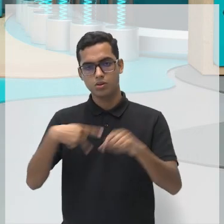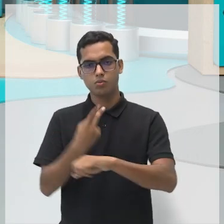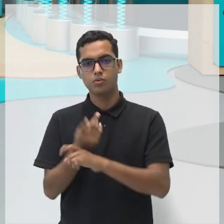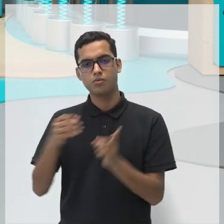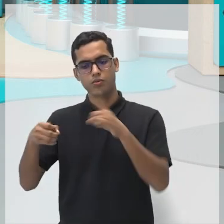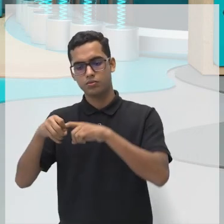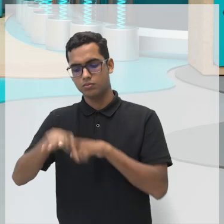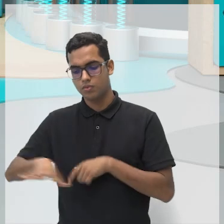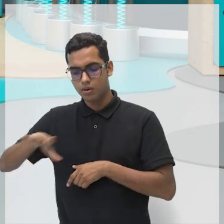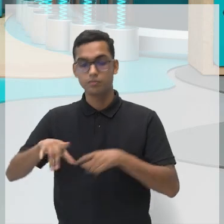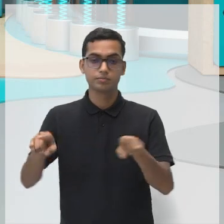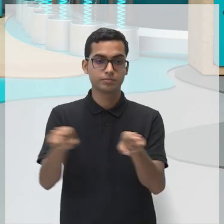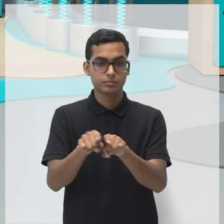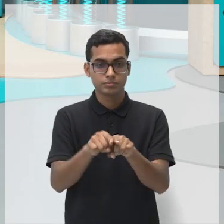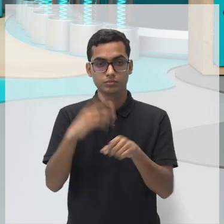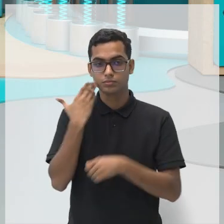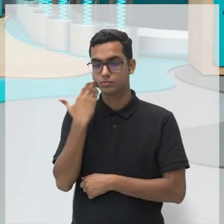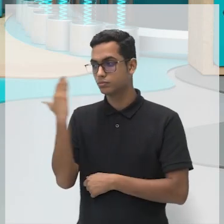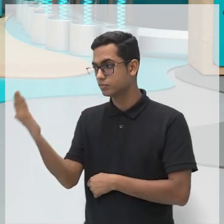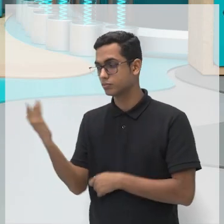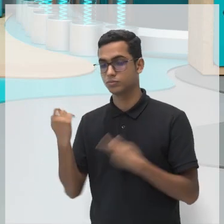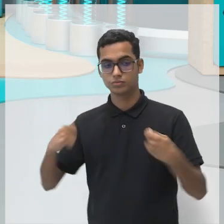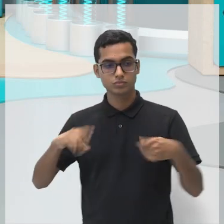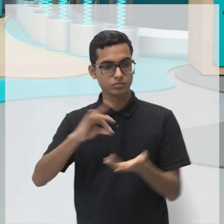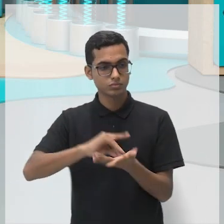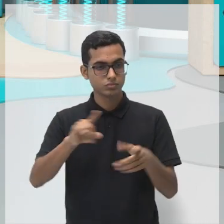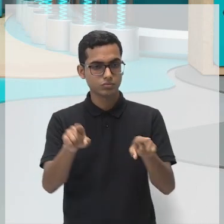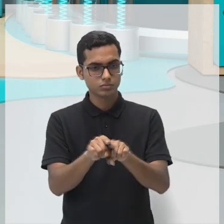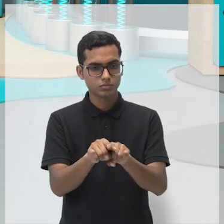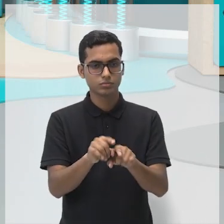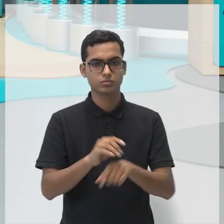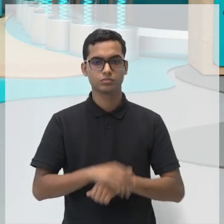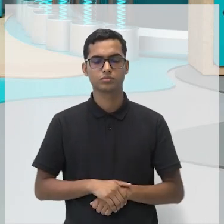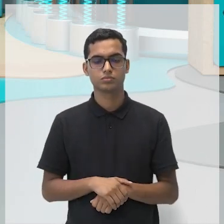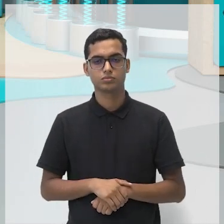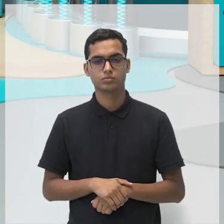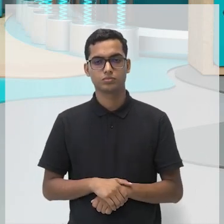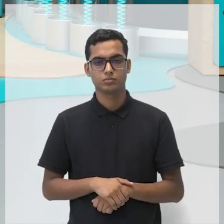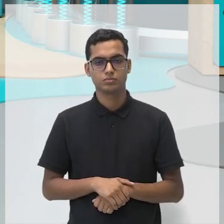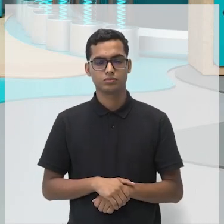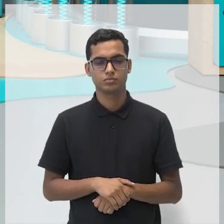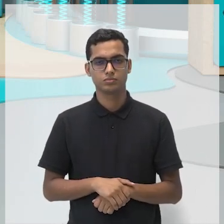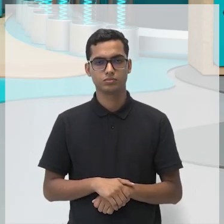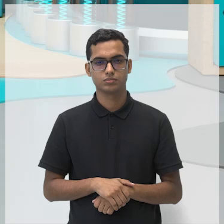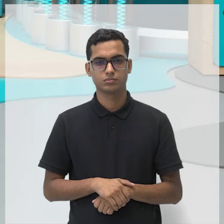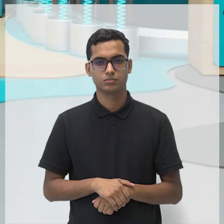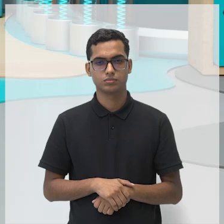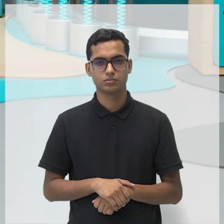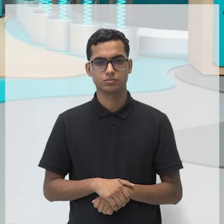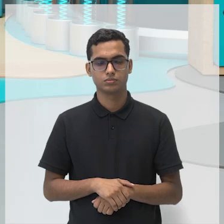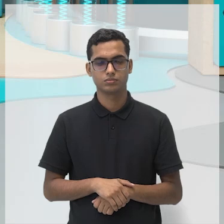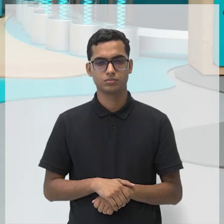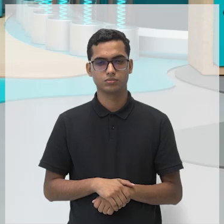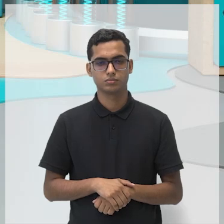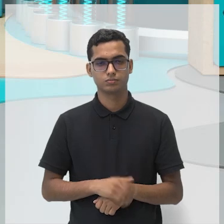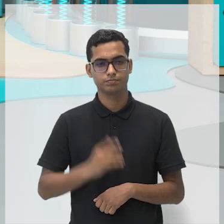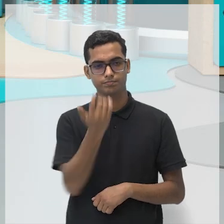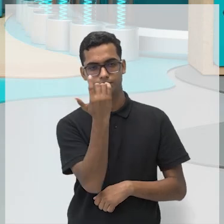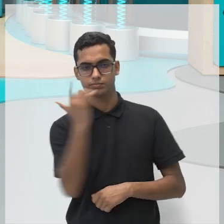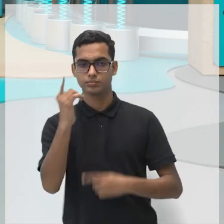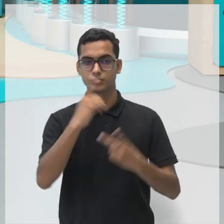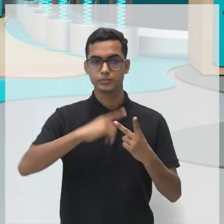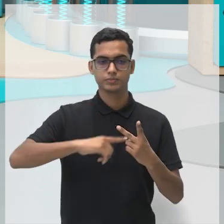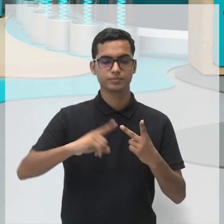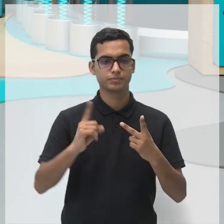No primeiro modelo, o Capture Flag, ele tem que roubar a bandeira do adversário e levar para a sua própria base. A gente vai ter outro